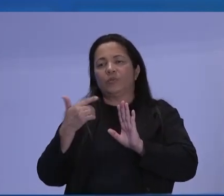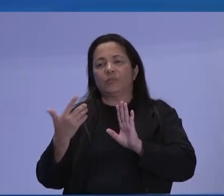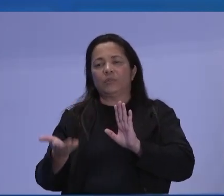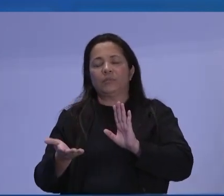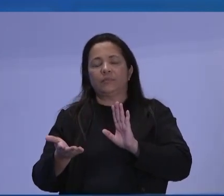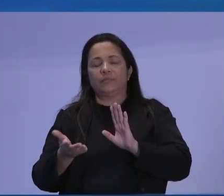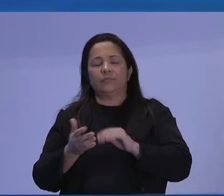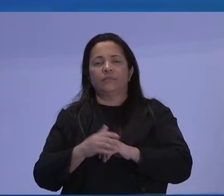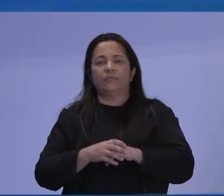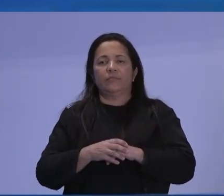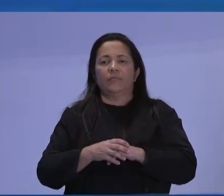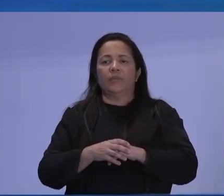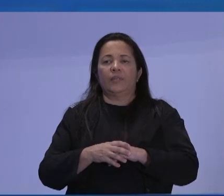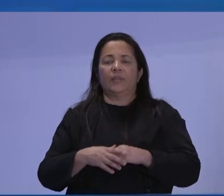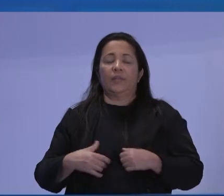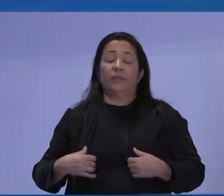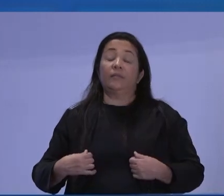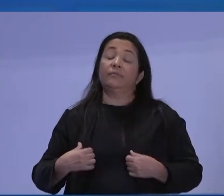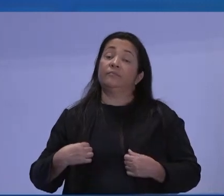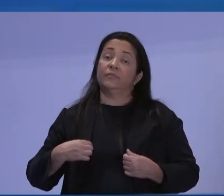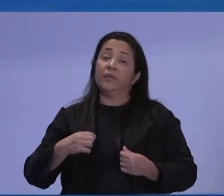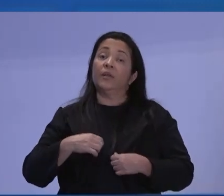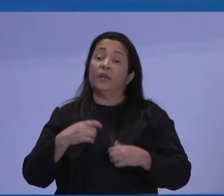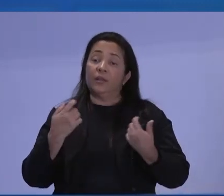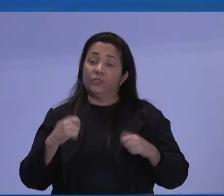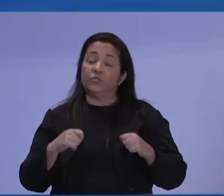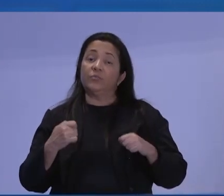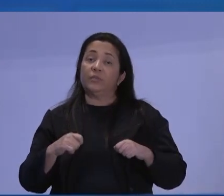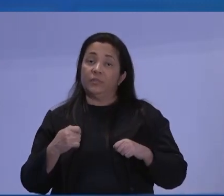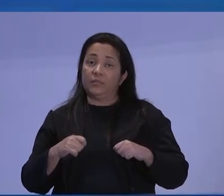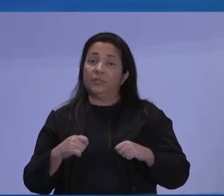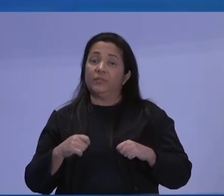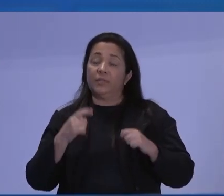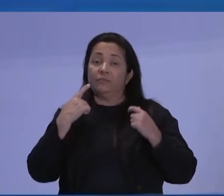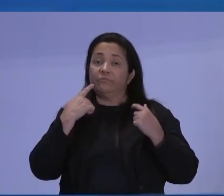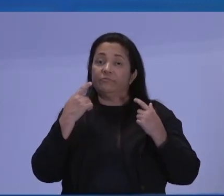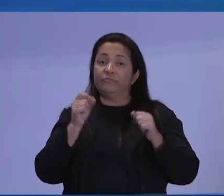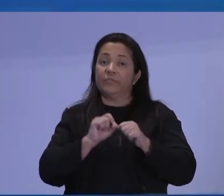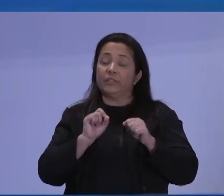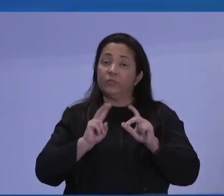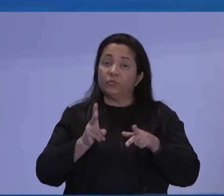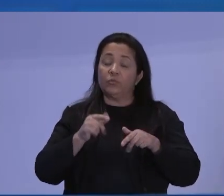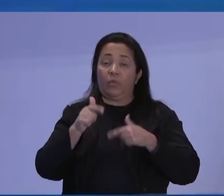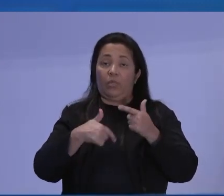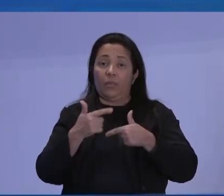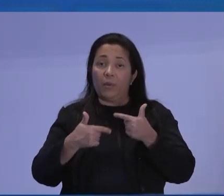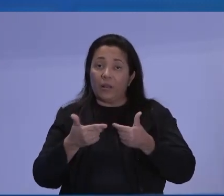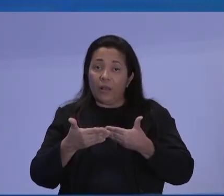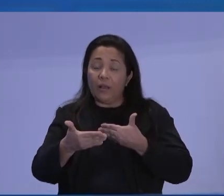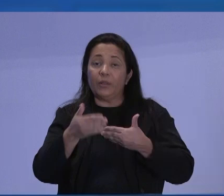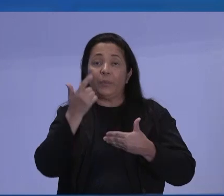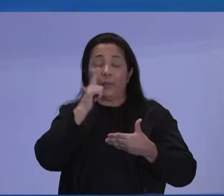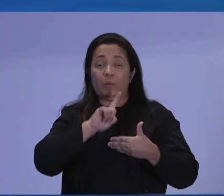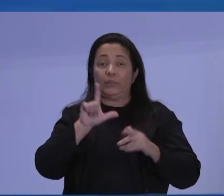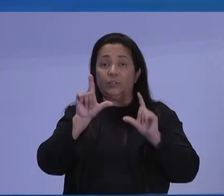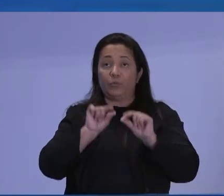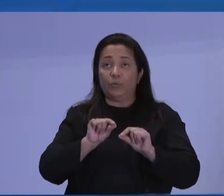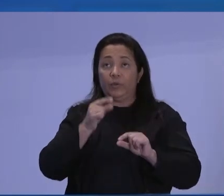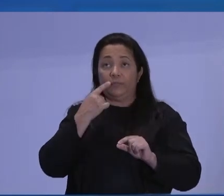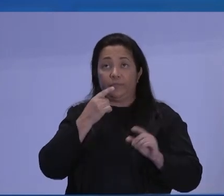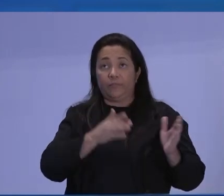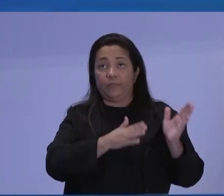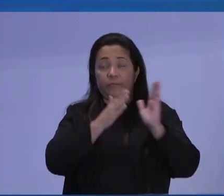de uma pandemia, algo tão grave que foi, mas para você ter essa retomada é mais difícil. Mas quando vocês vão ver aquela linha vermelha,